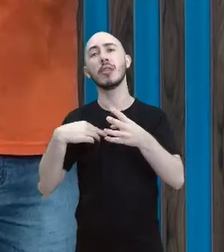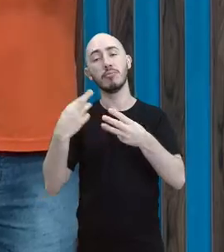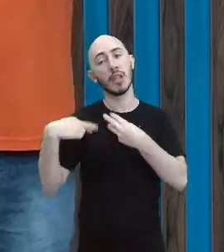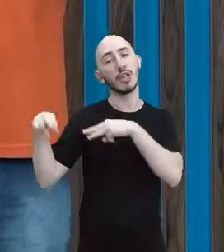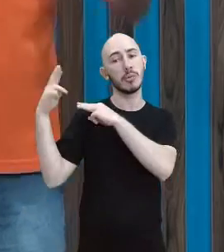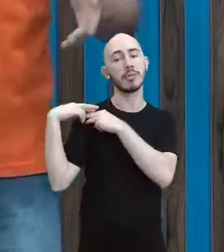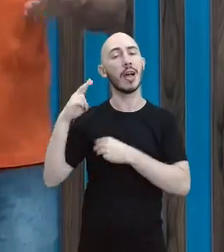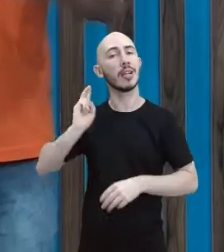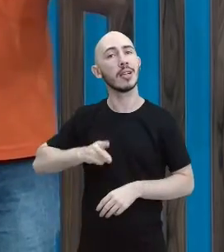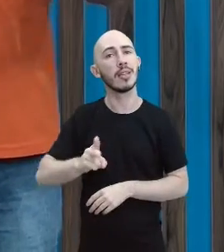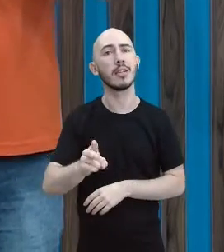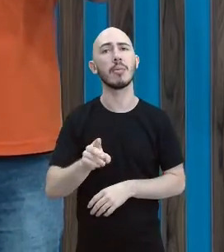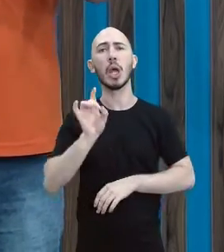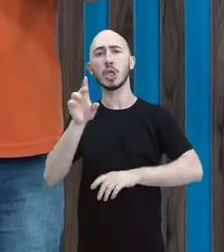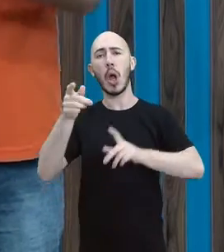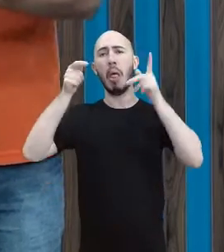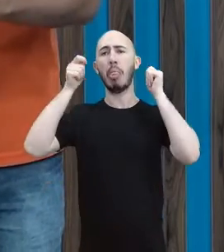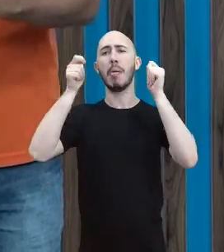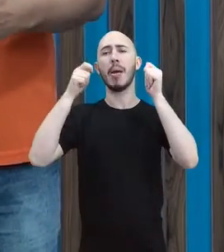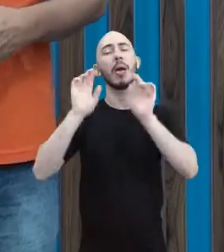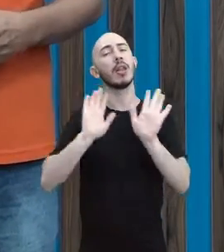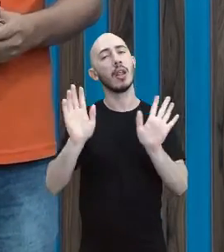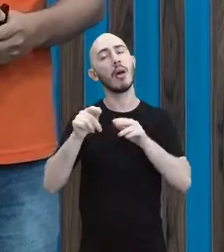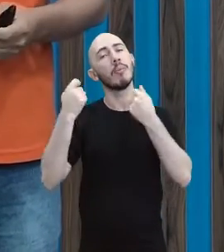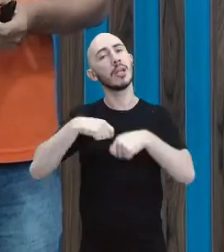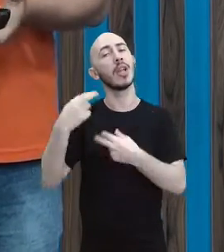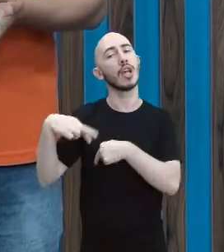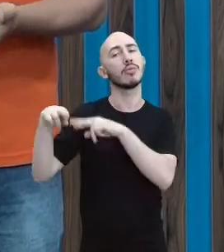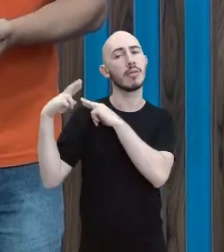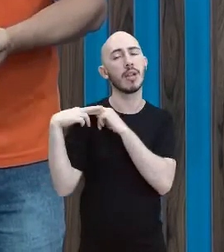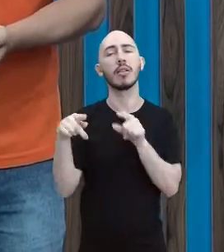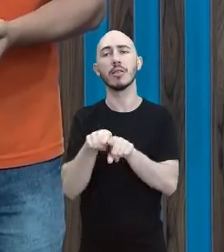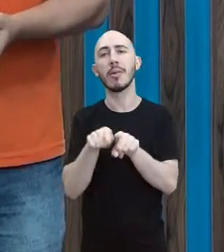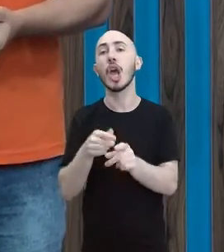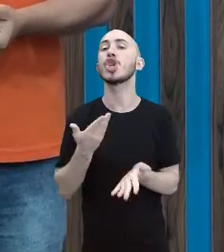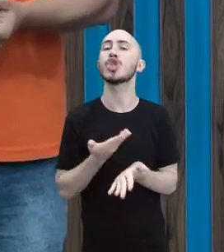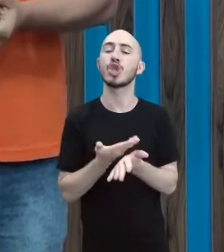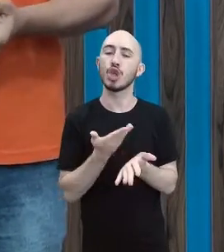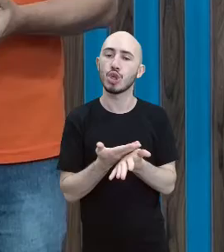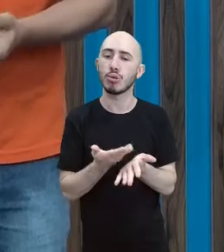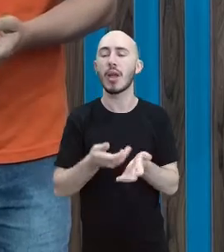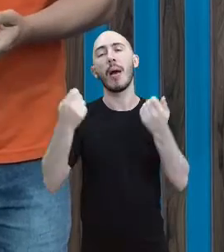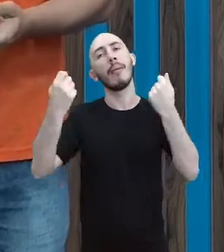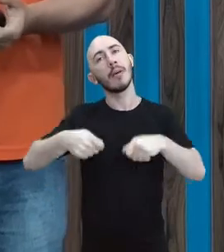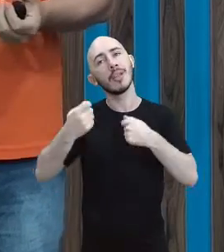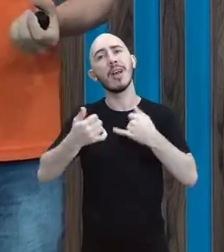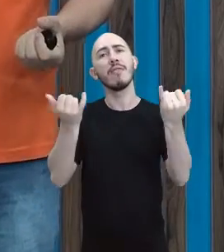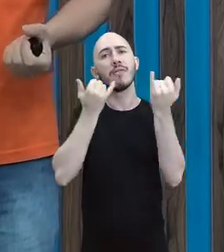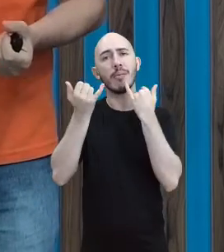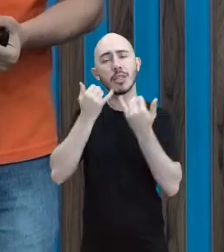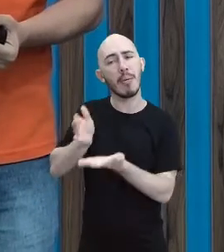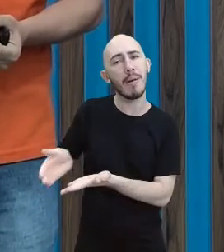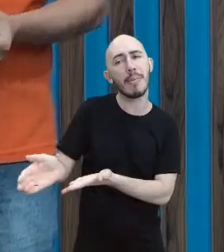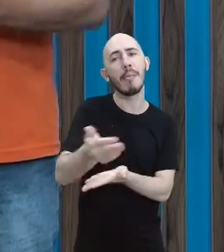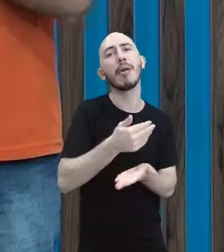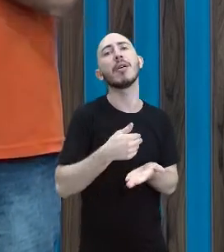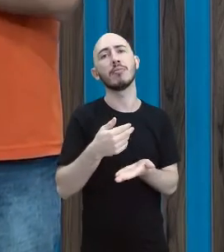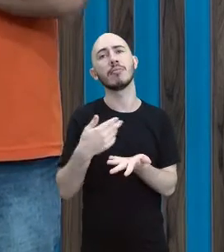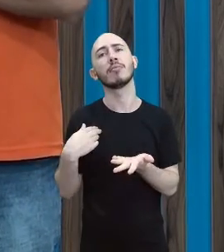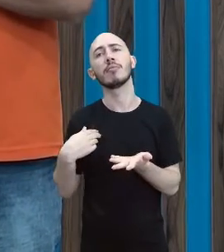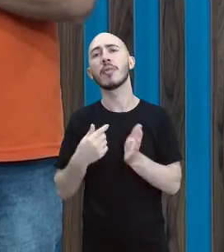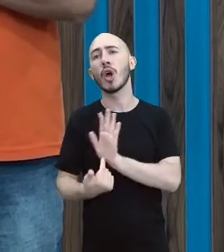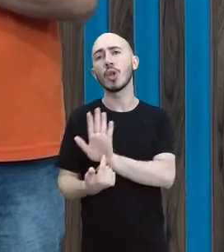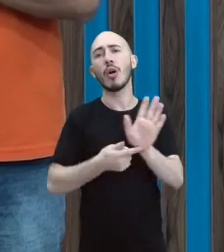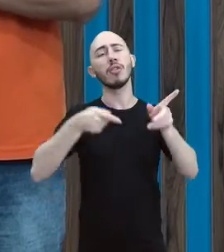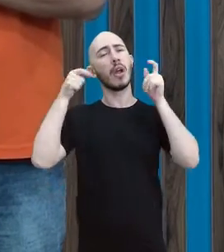dizer, ah, eu quero dizer, não. É preciso ter responsabilidade também e estudar, buscar se informar sobre o que a gente defende, porque essas